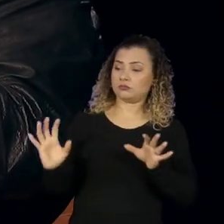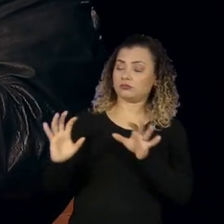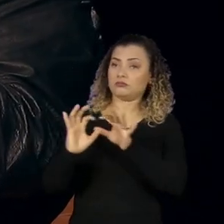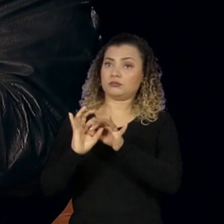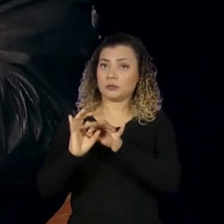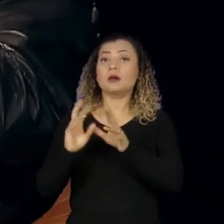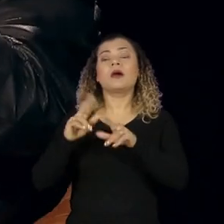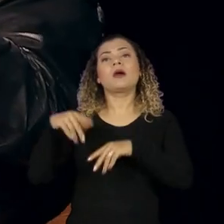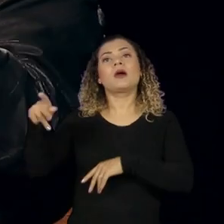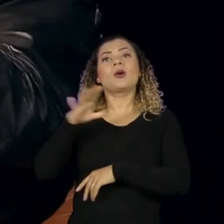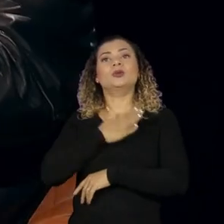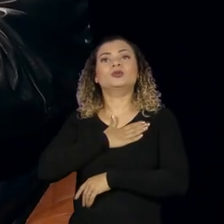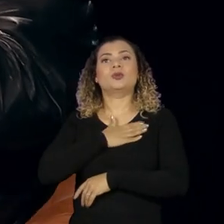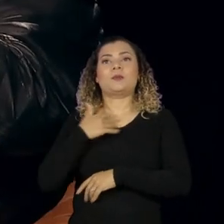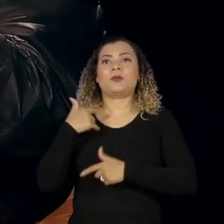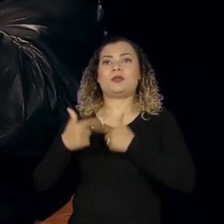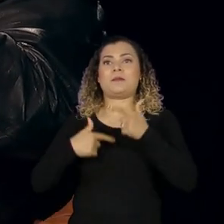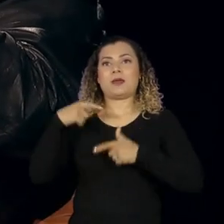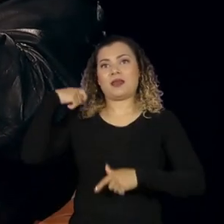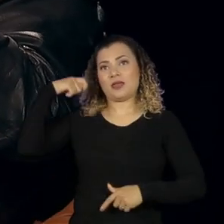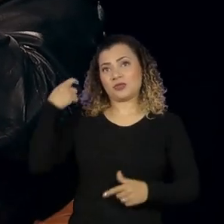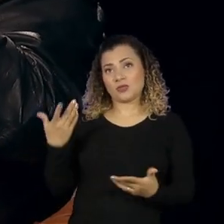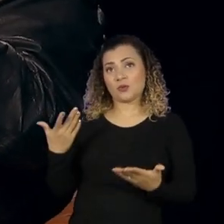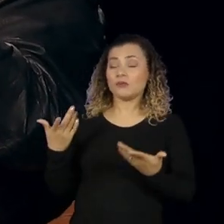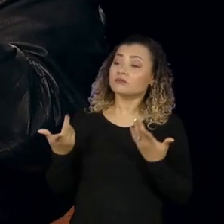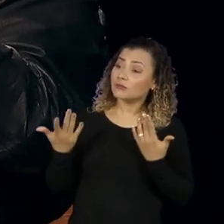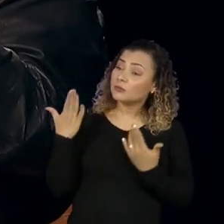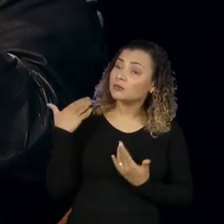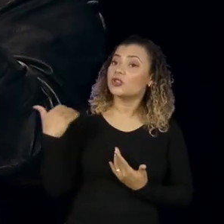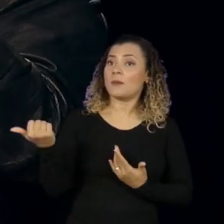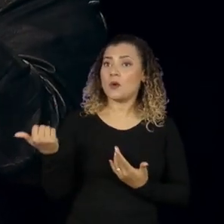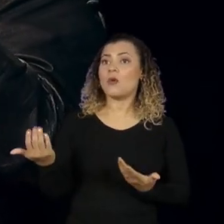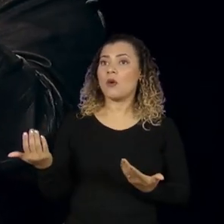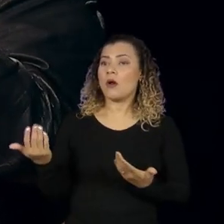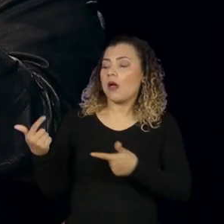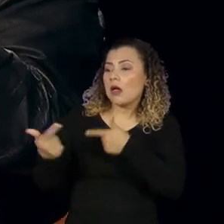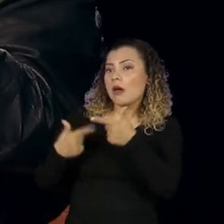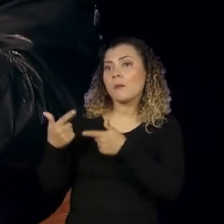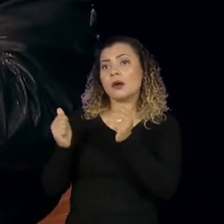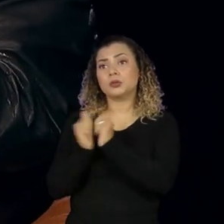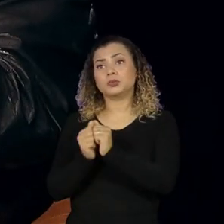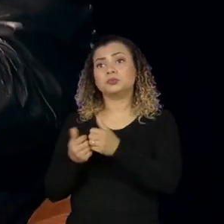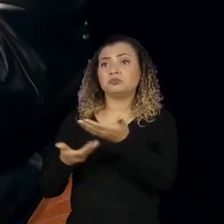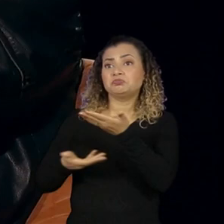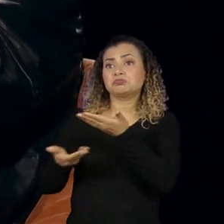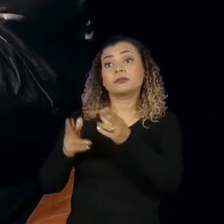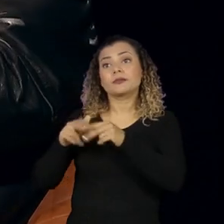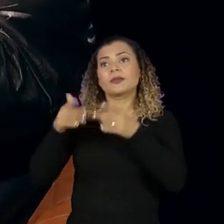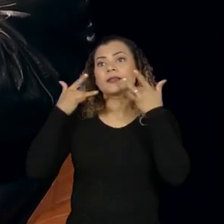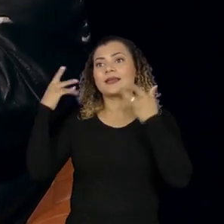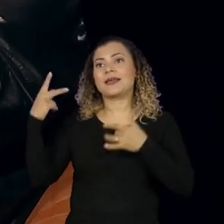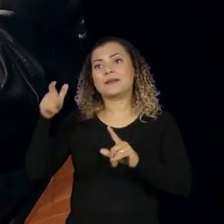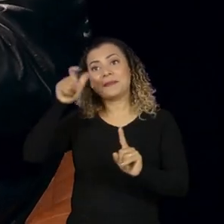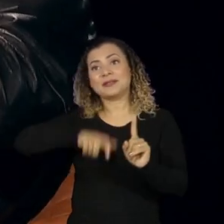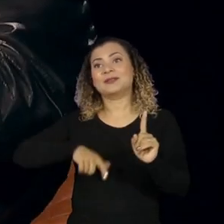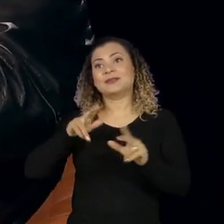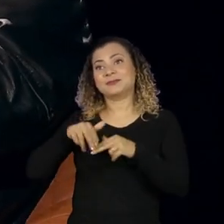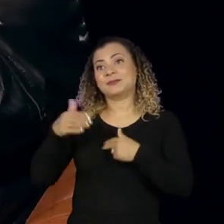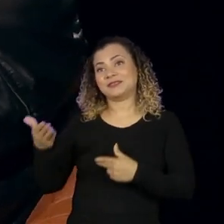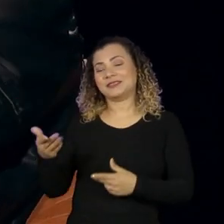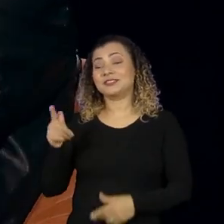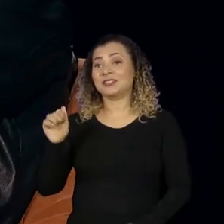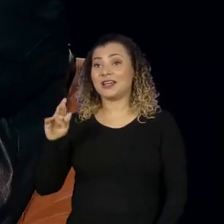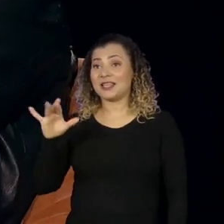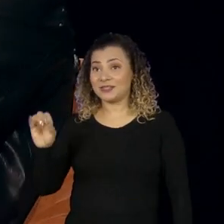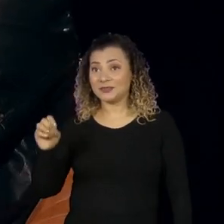Fozzi gostou do meu trabalho de ator e me chamou para trabalhar com ele por causa dessa peça, desse personagem que o Genésio